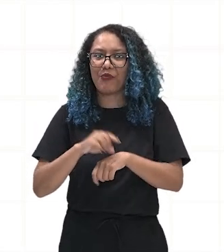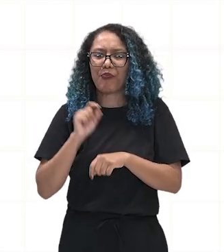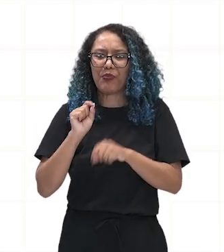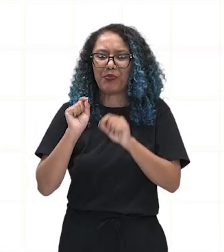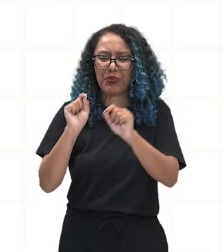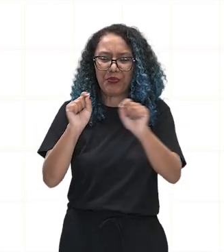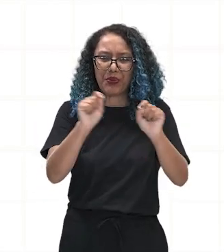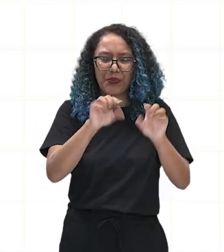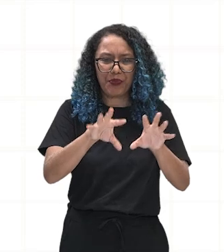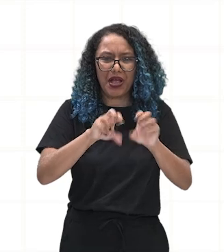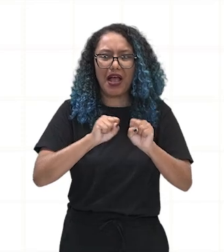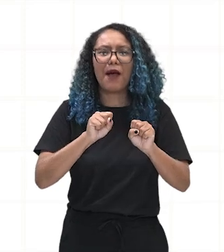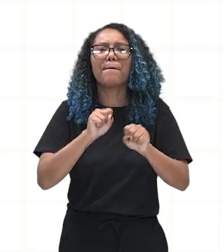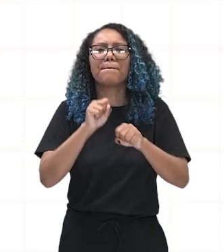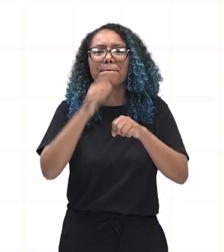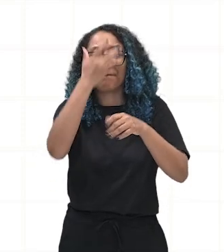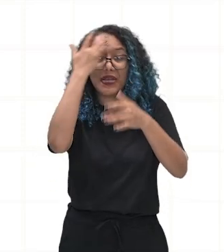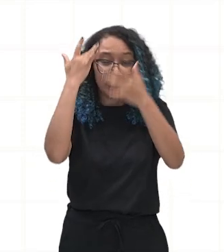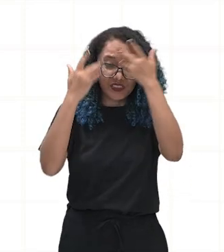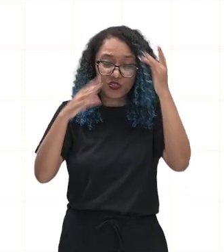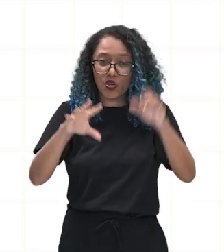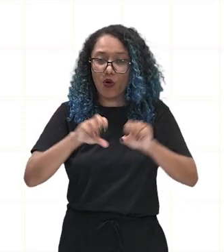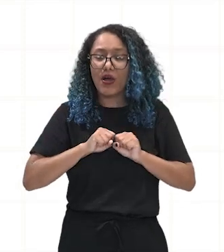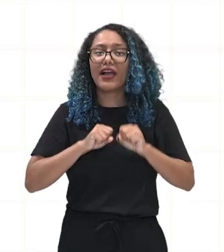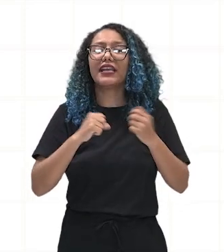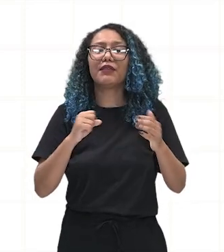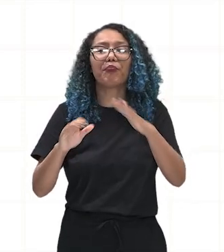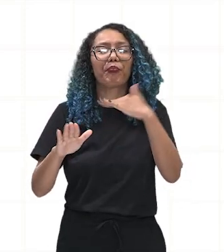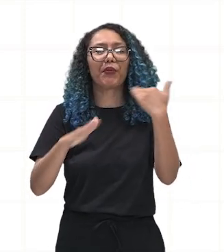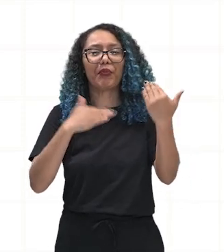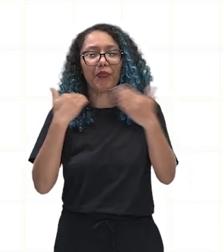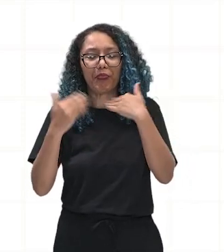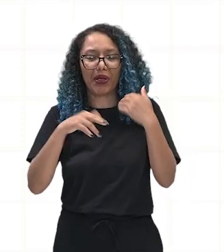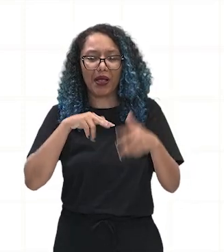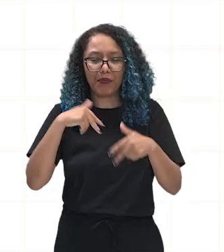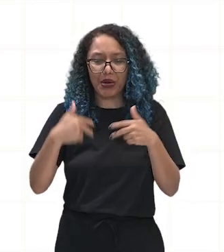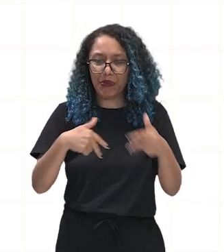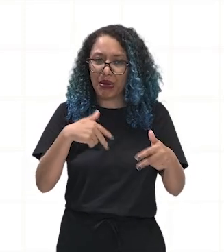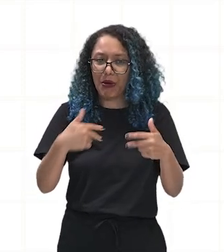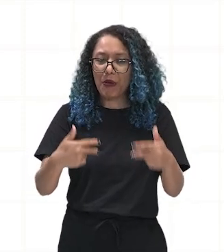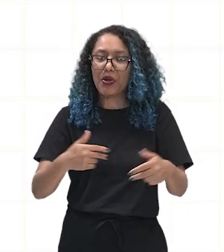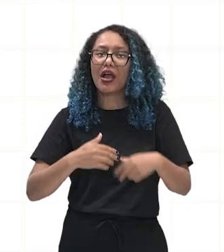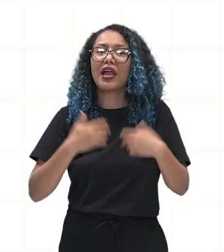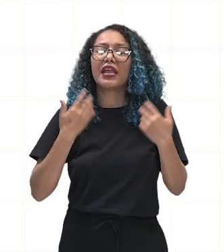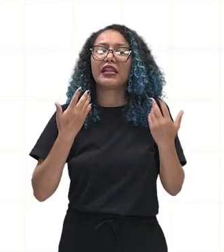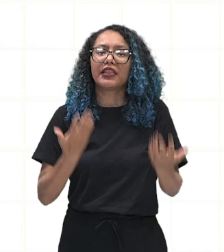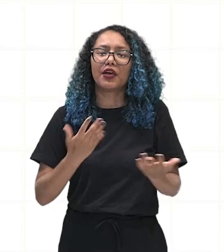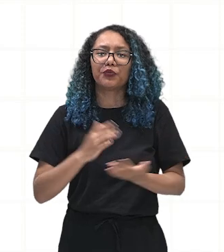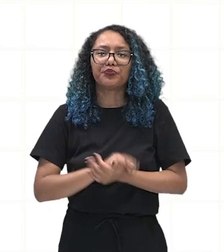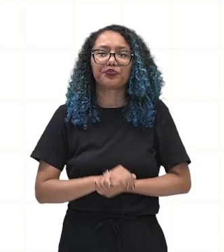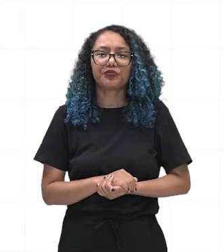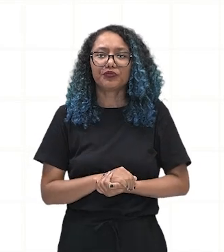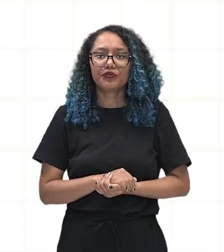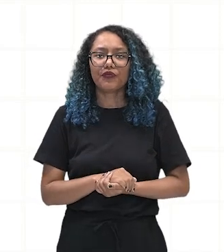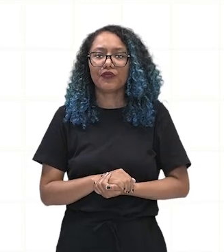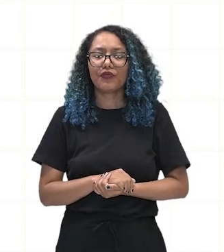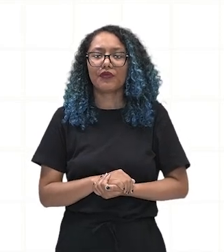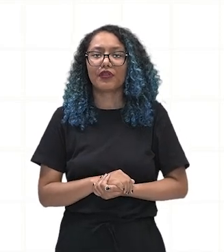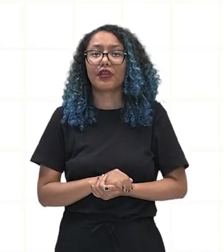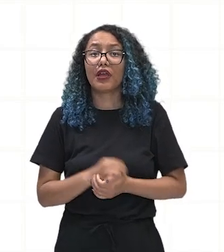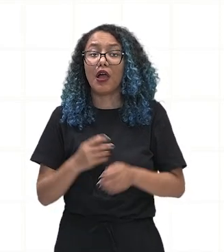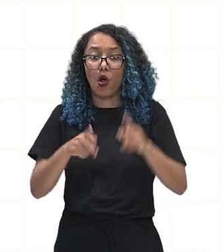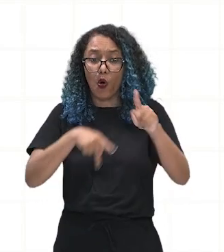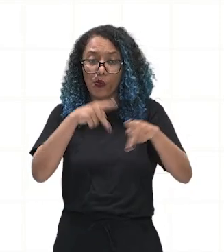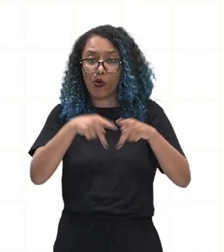pessoas na Europa, causando a morte de muitas delas. Isso fez com que a população